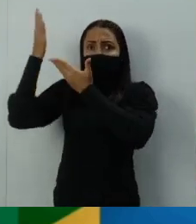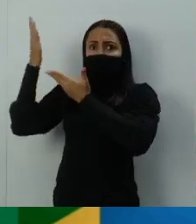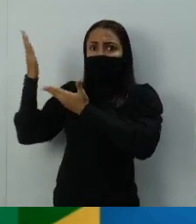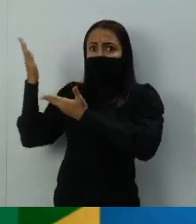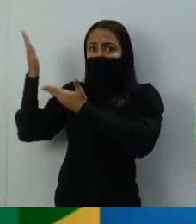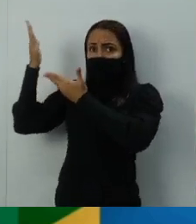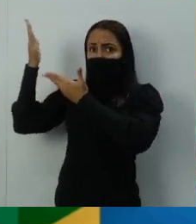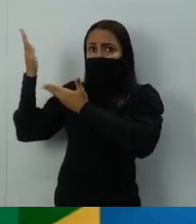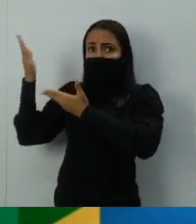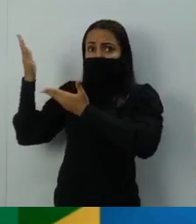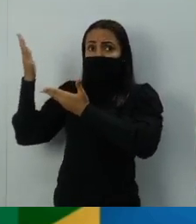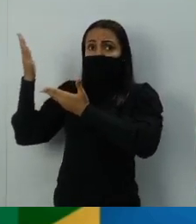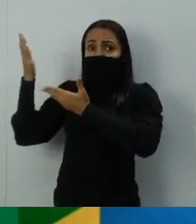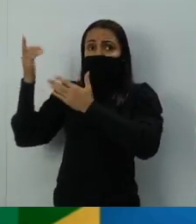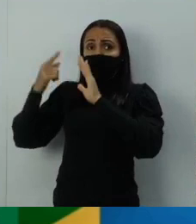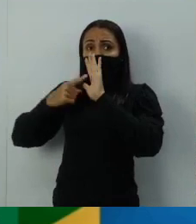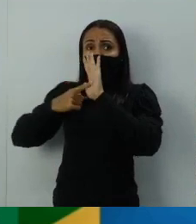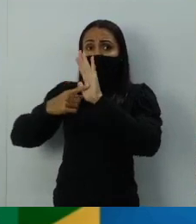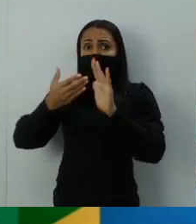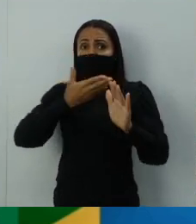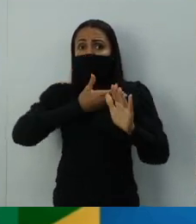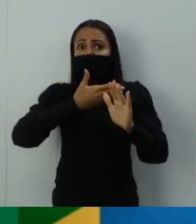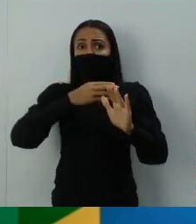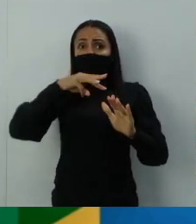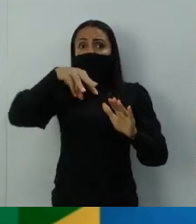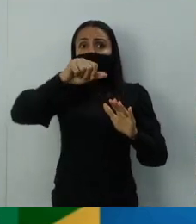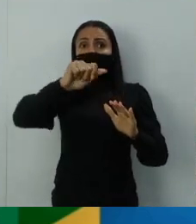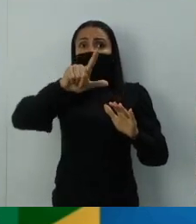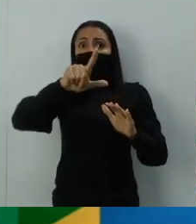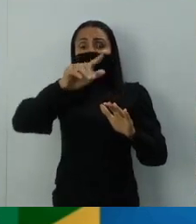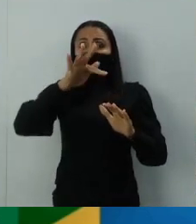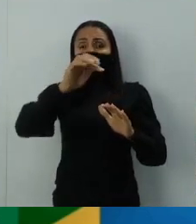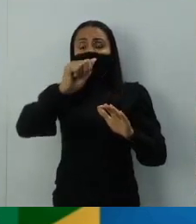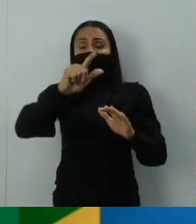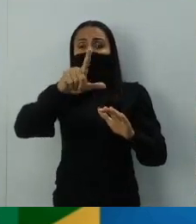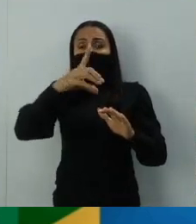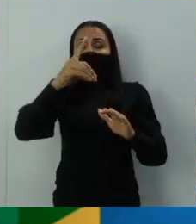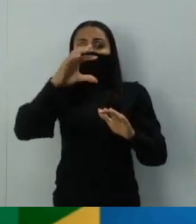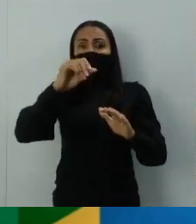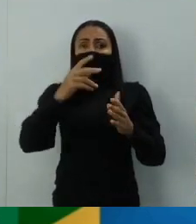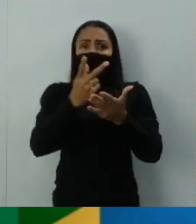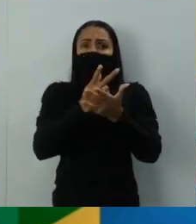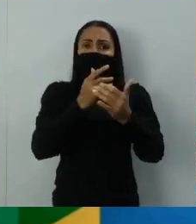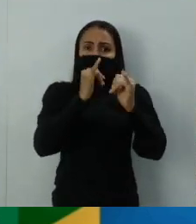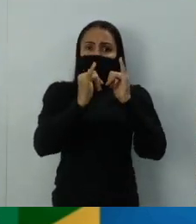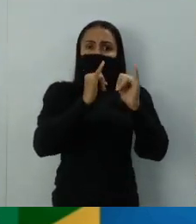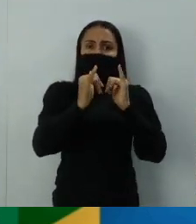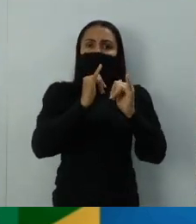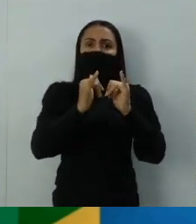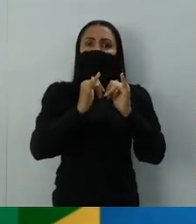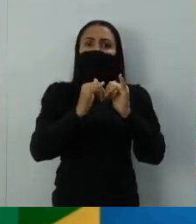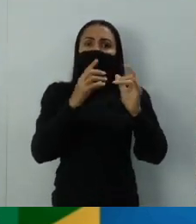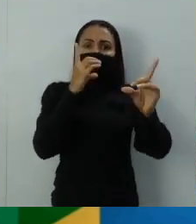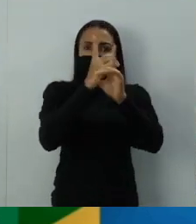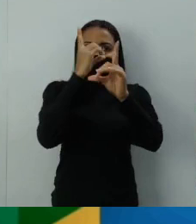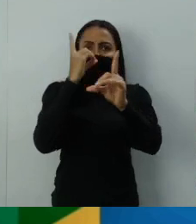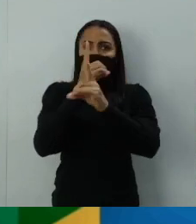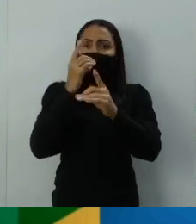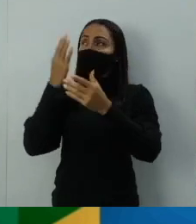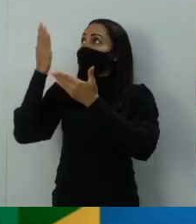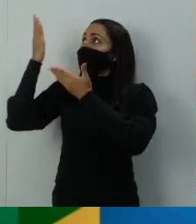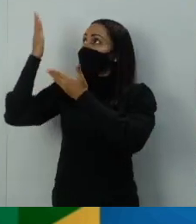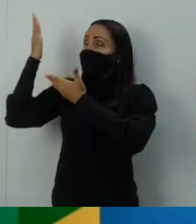minha amiga Mafalda. Procure lá na internet que você vai. Ela foi criada por um